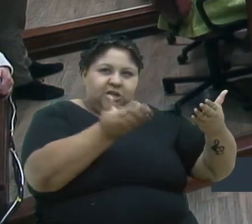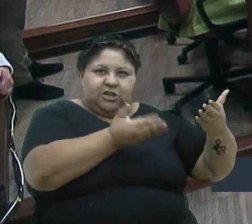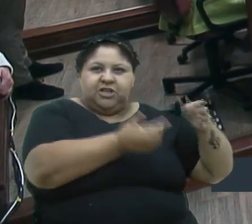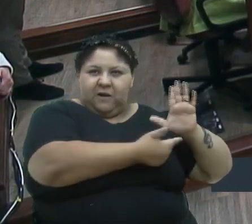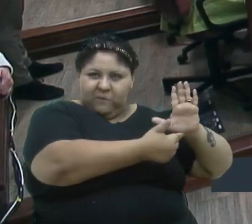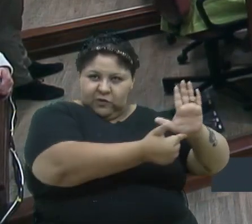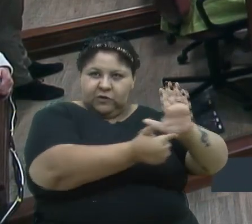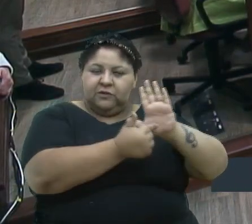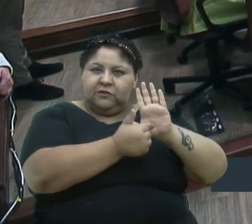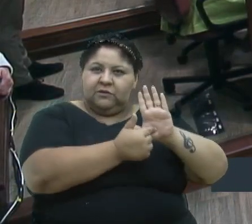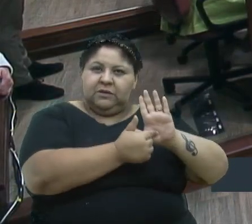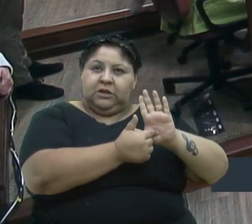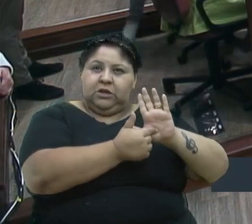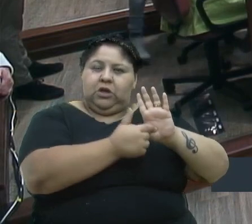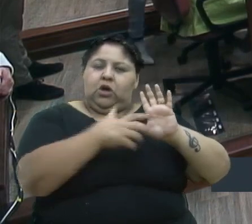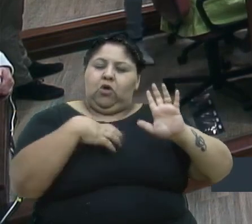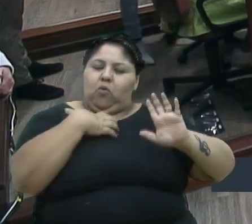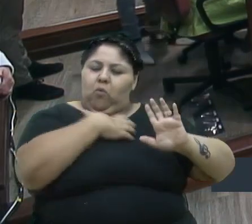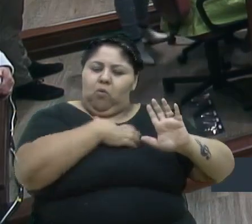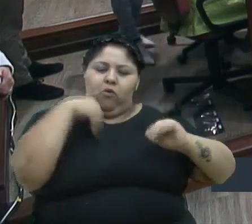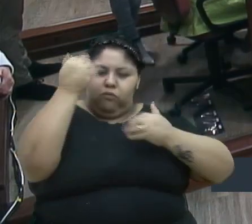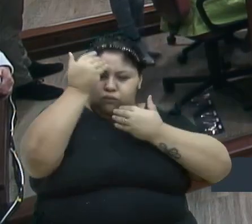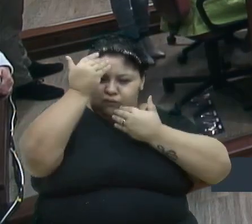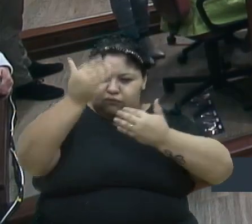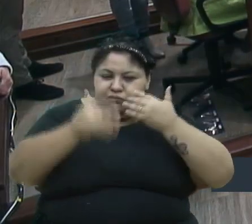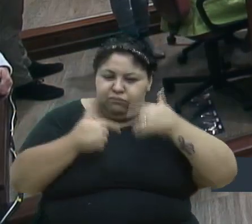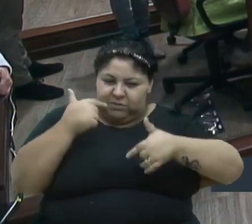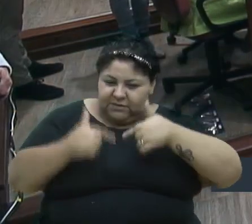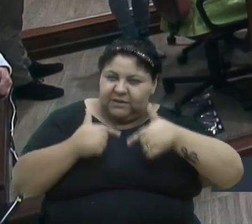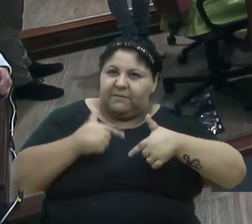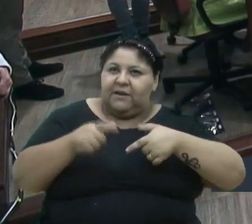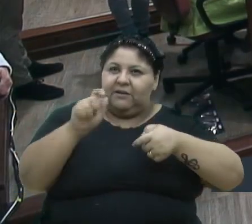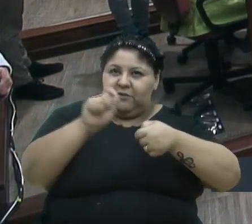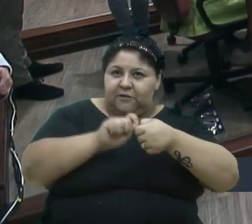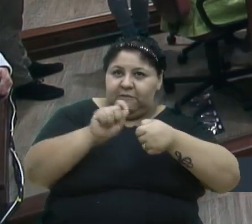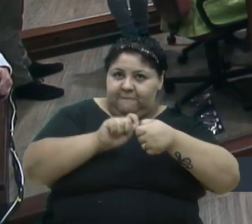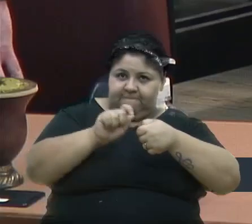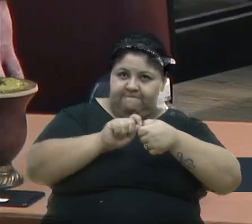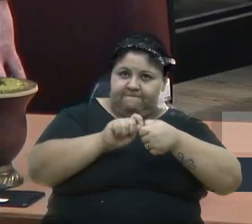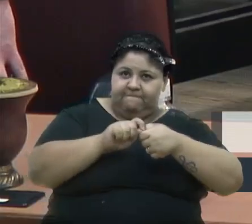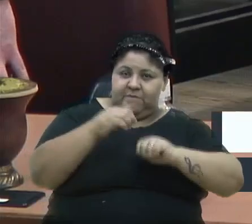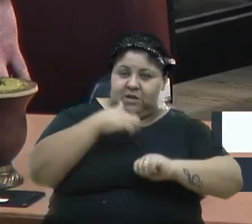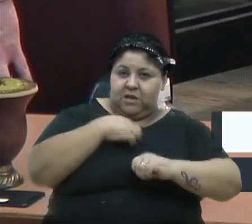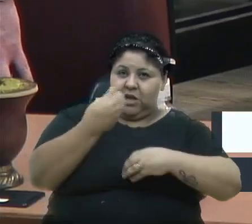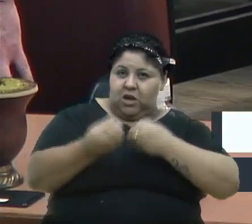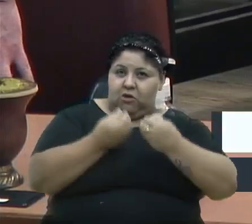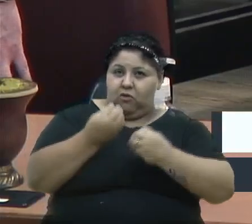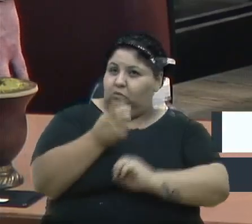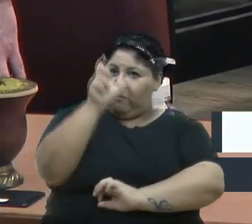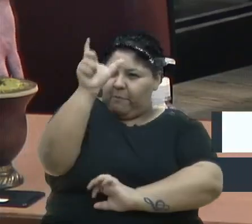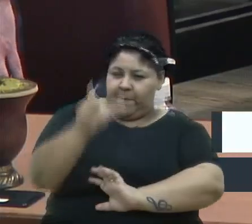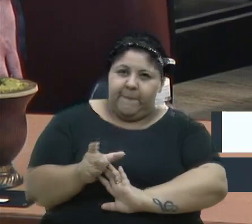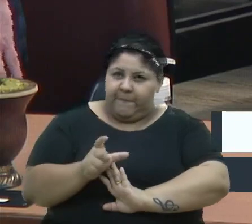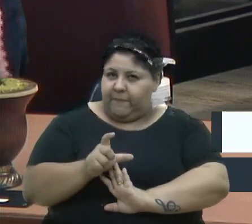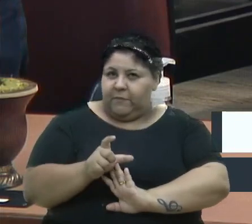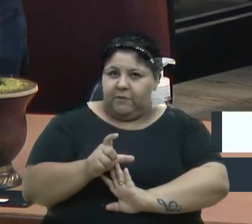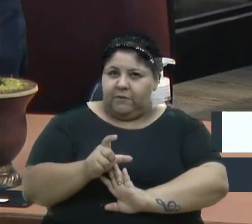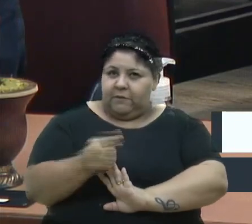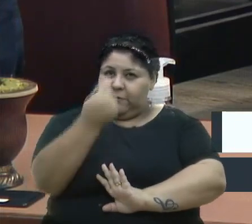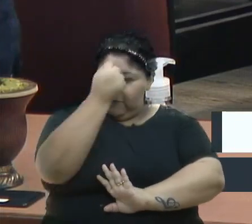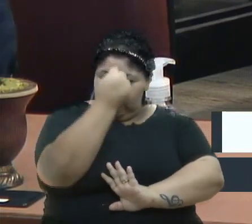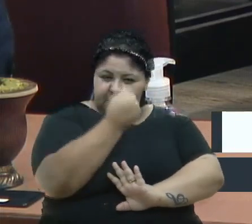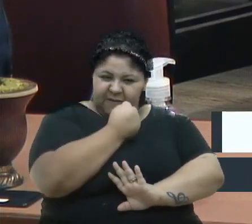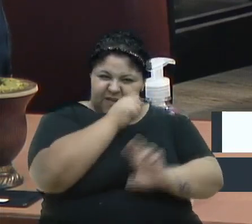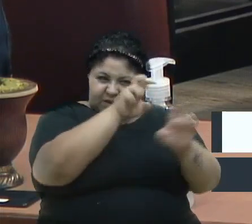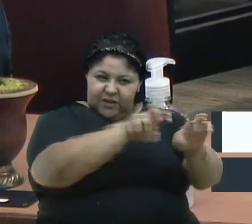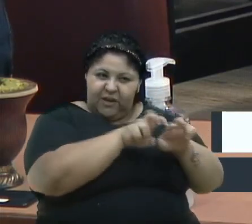ali do quanto a gente é grato pelo trabalho que vocês realizam. Eu, como sou uma pessoa que me identifico forte com o interior,